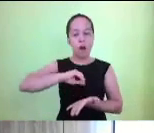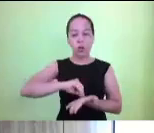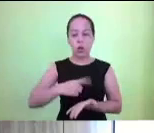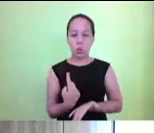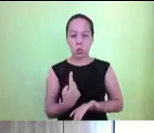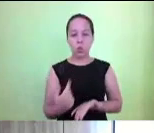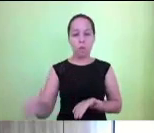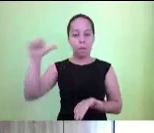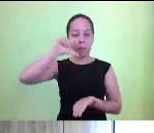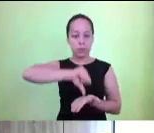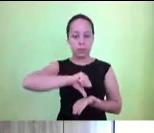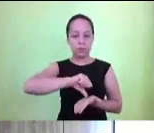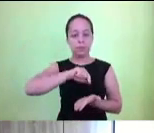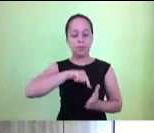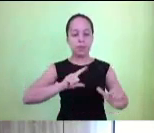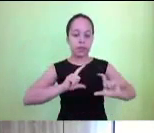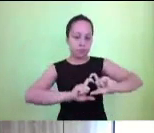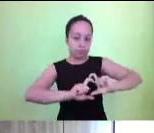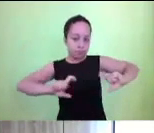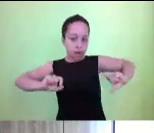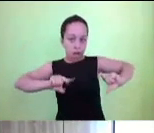E o número da semente.